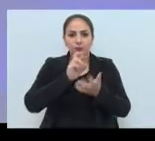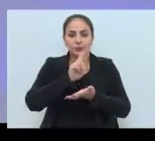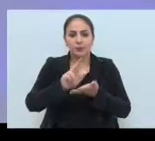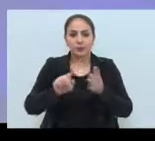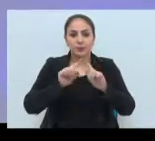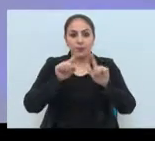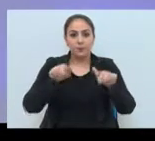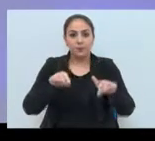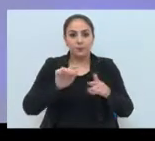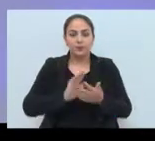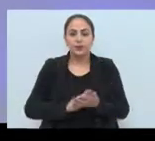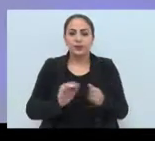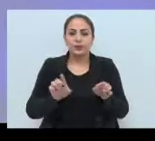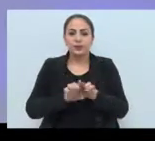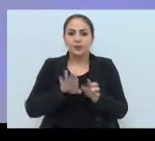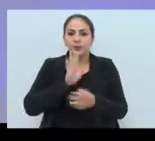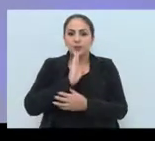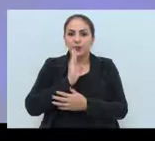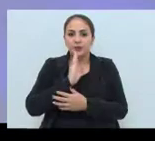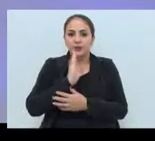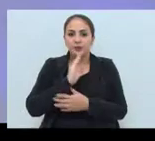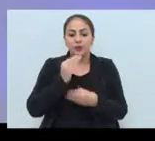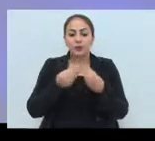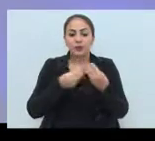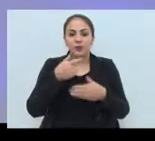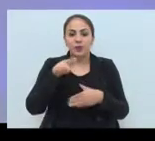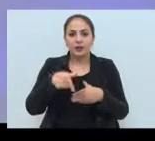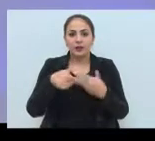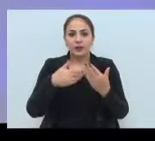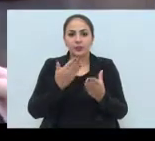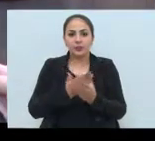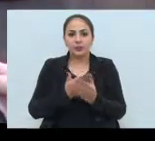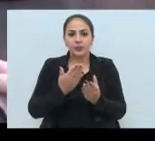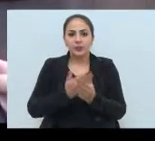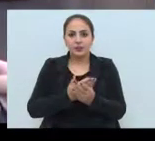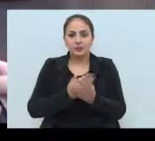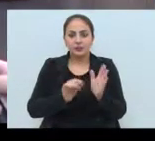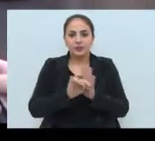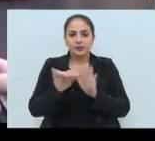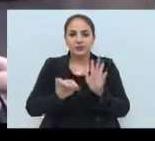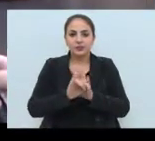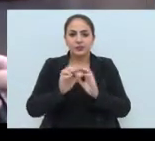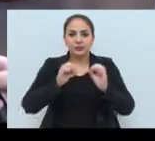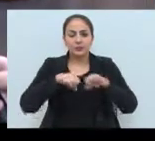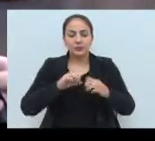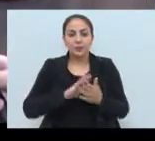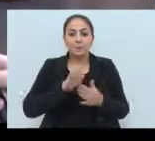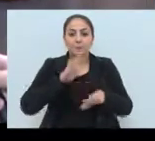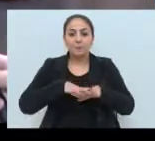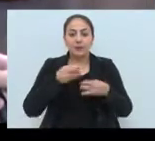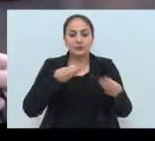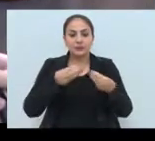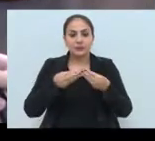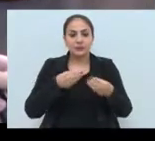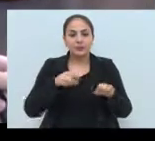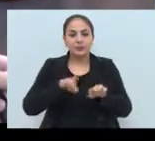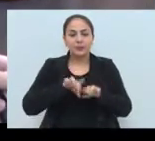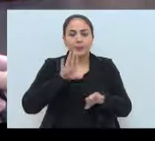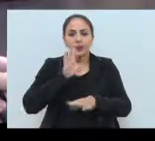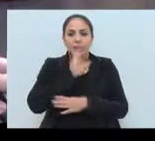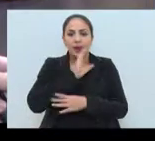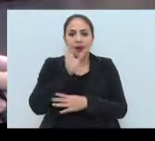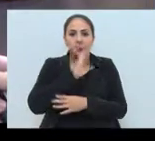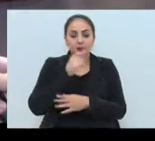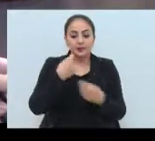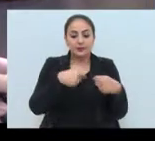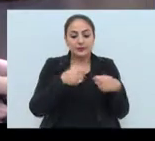transporte público e conhecem processo de licitação do sistema. Fica mais flexível e mais ágil na hora de definir a necessidade